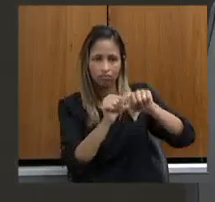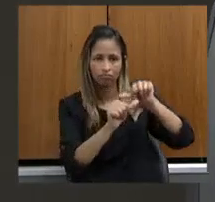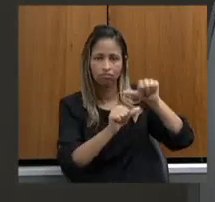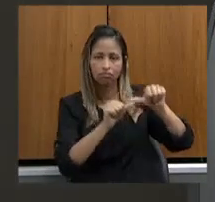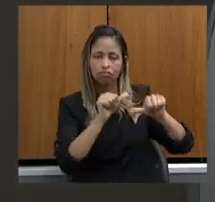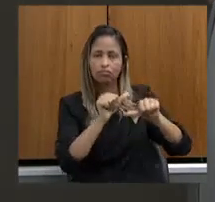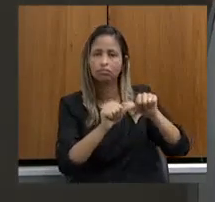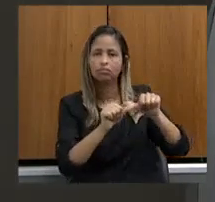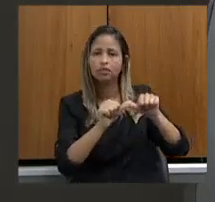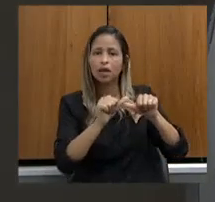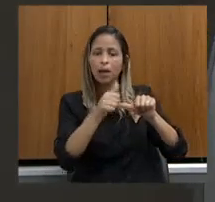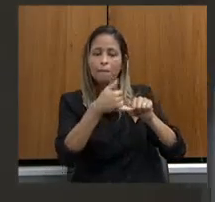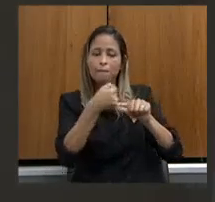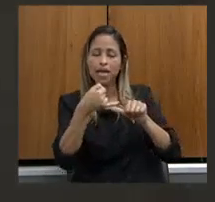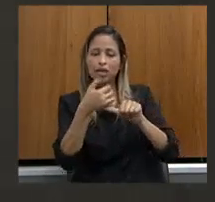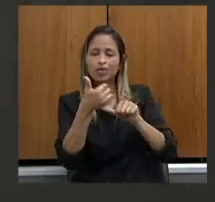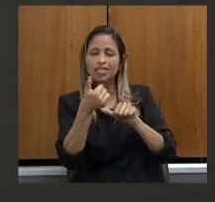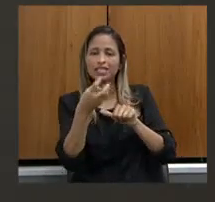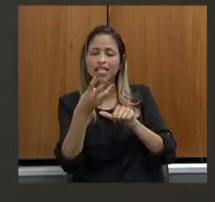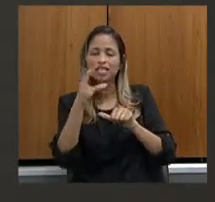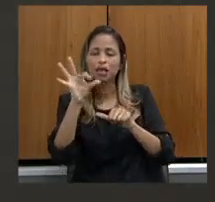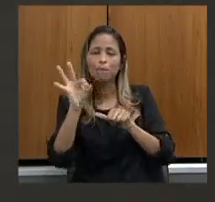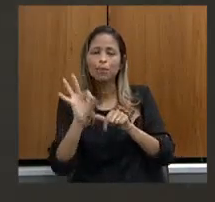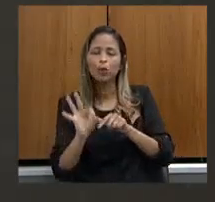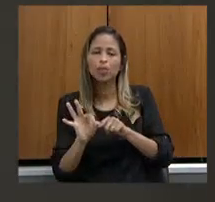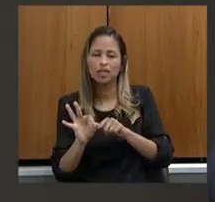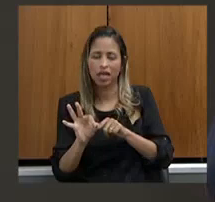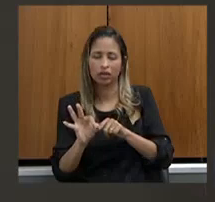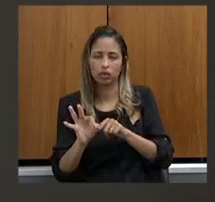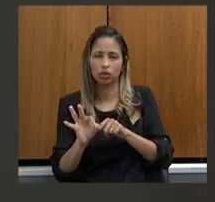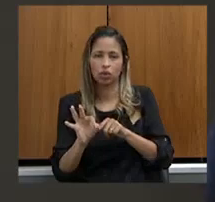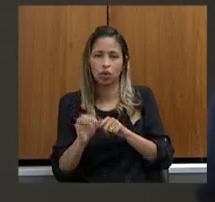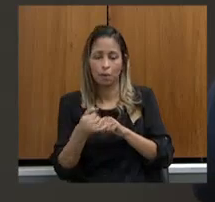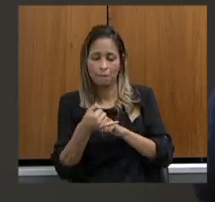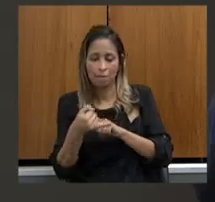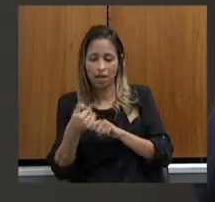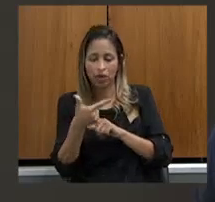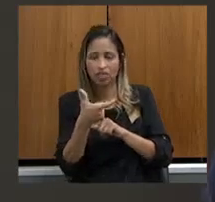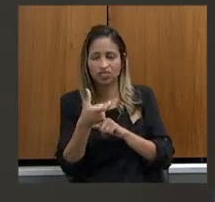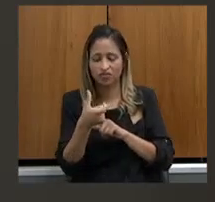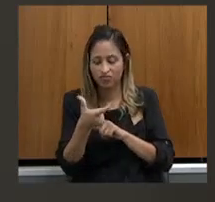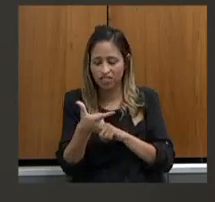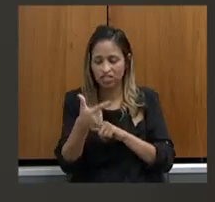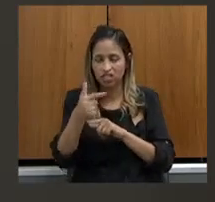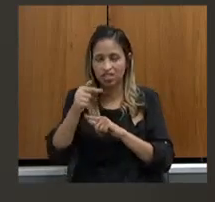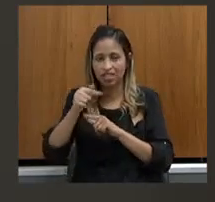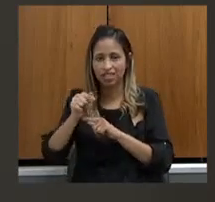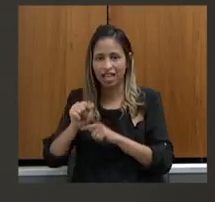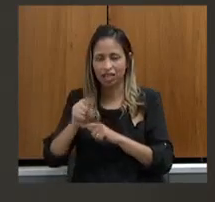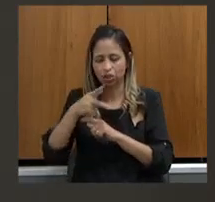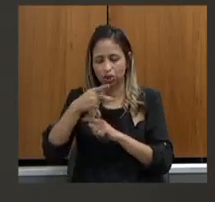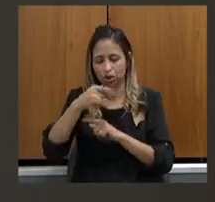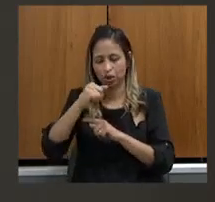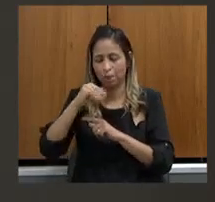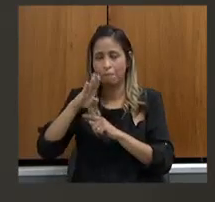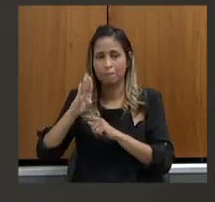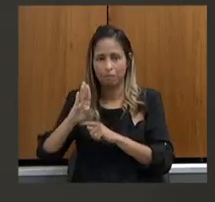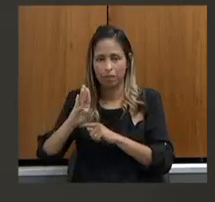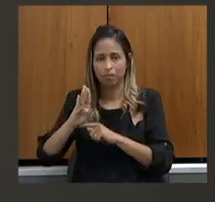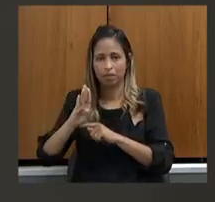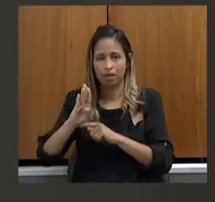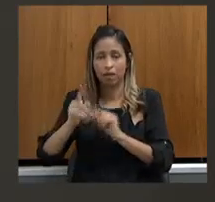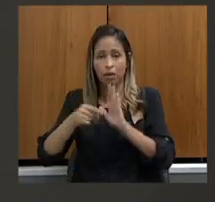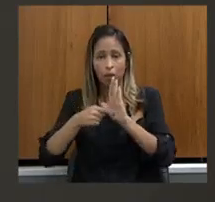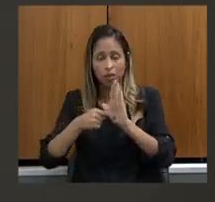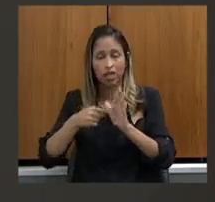perda absoluta menos 13% em termos nominais e relativa menos 27% em proporção ao PIB explicitando